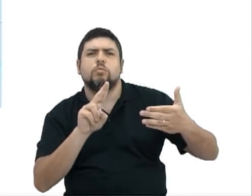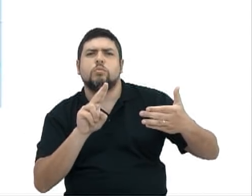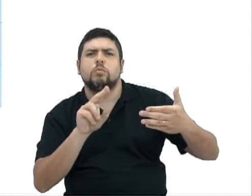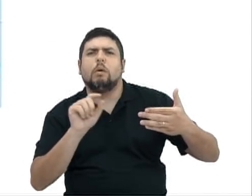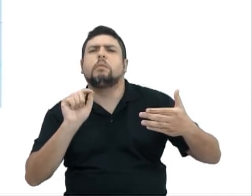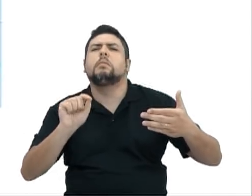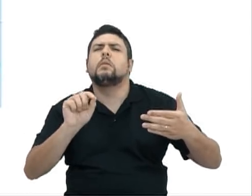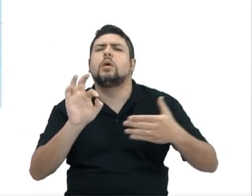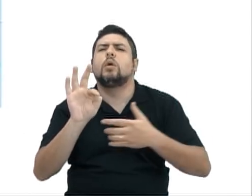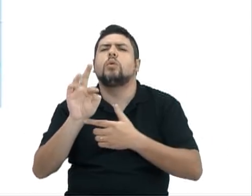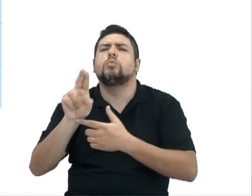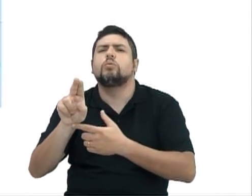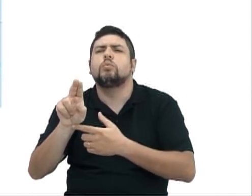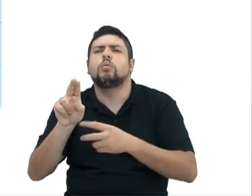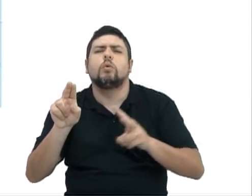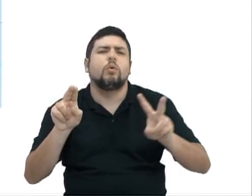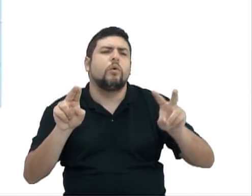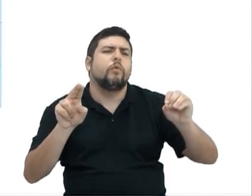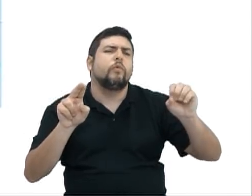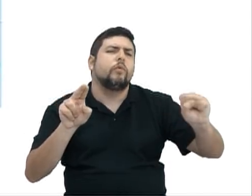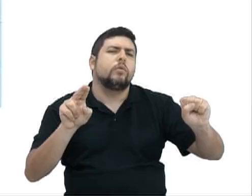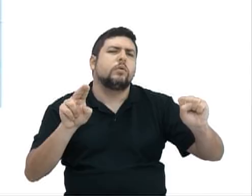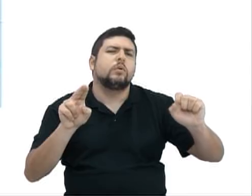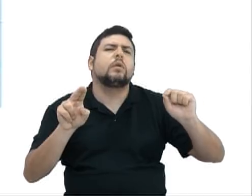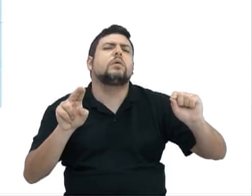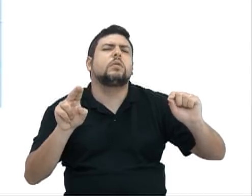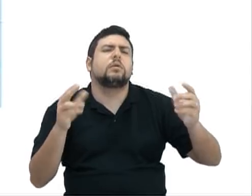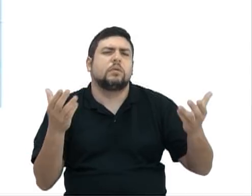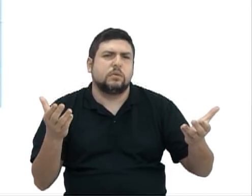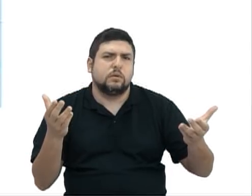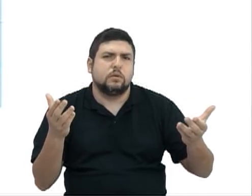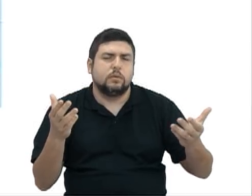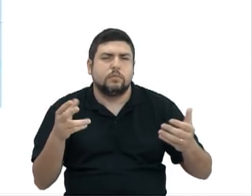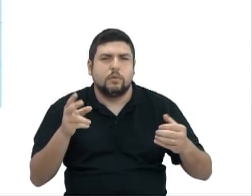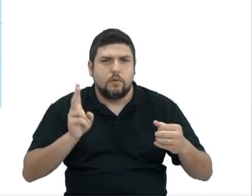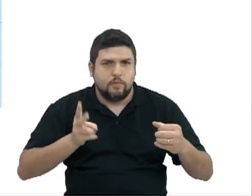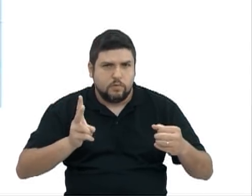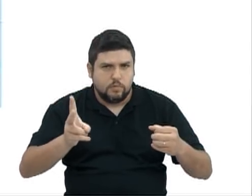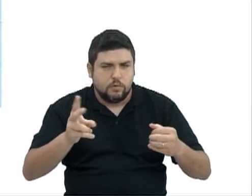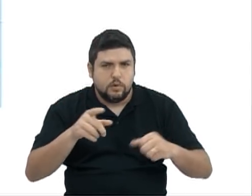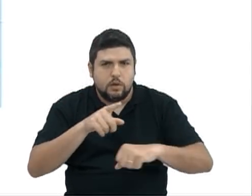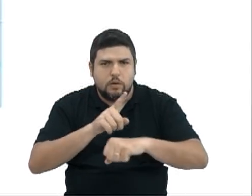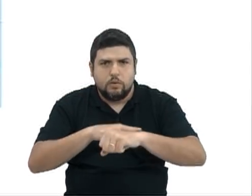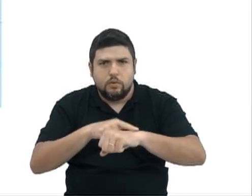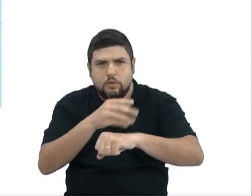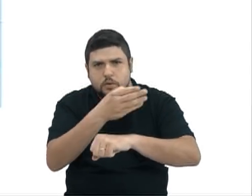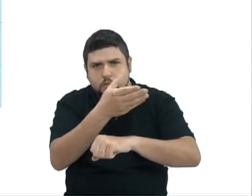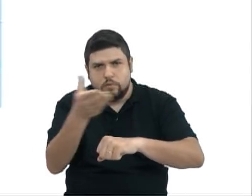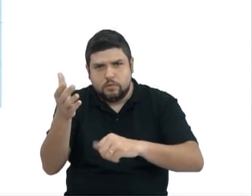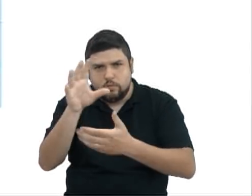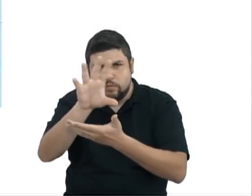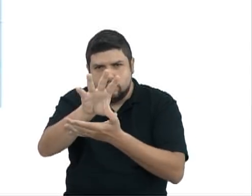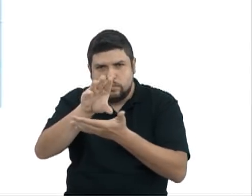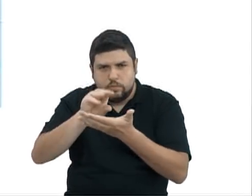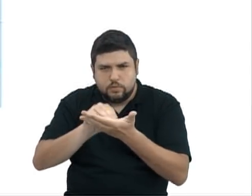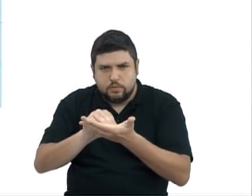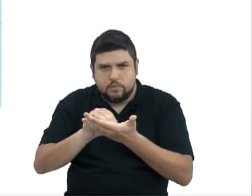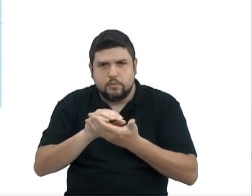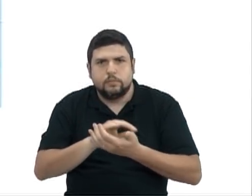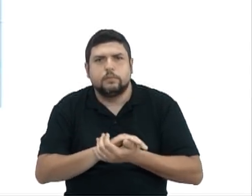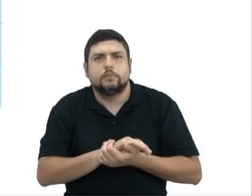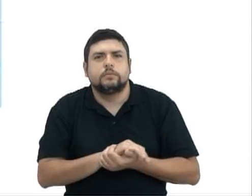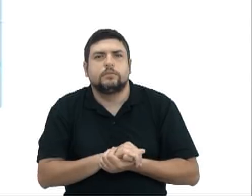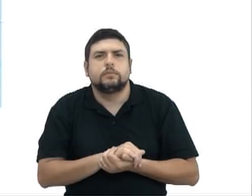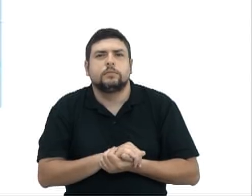quem é o vós. Ok? Vamos continuar? Então, há um tempinho, vocês com certeza já anotaram. Muito